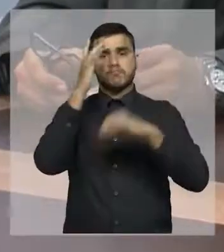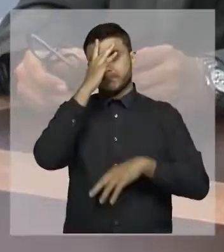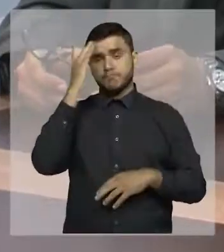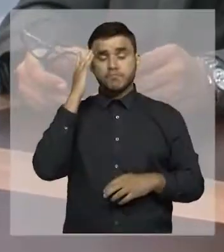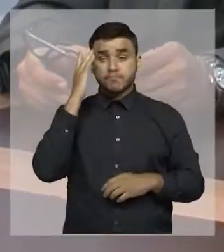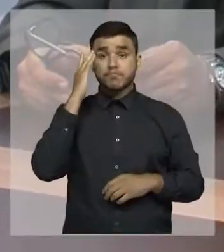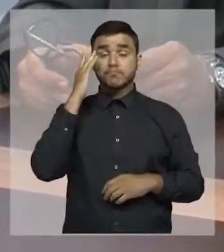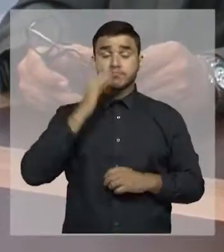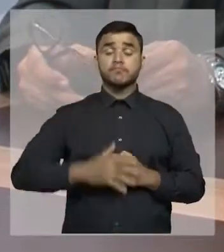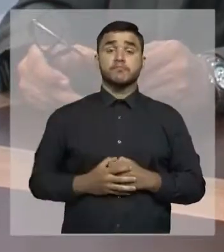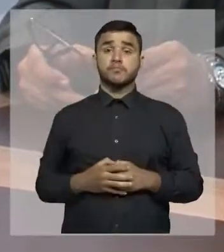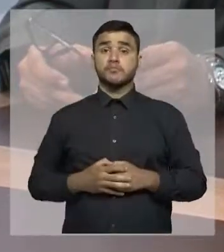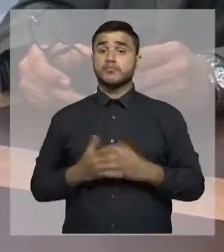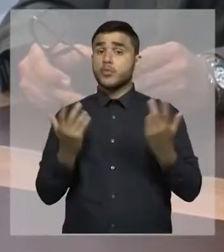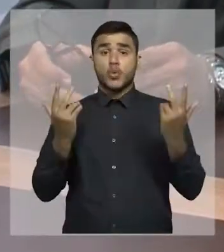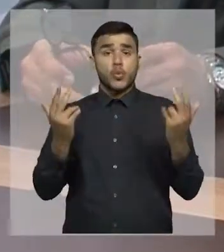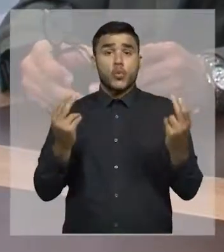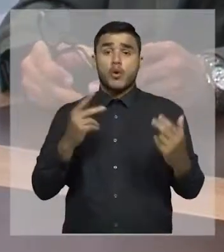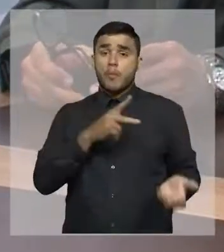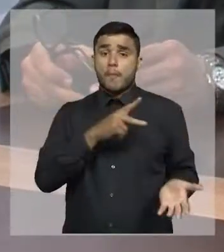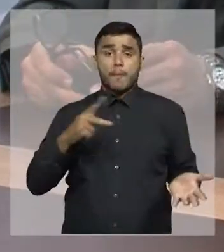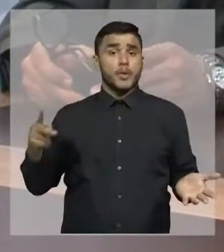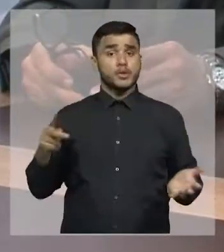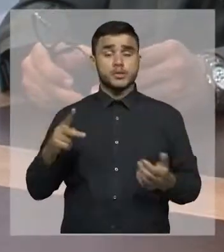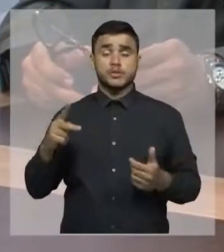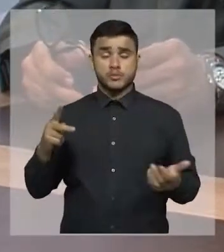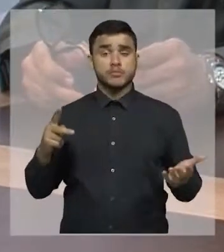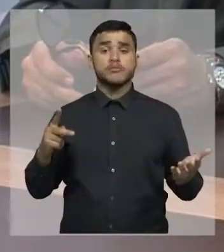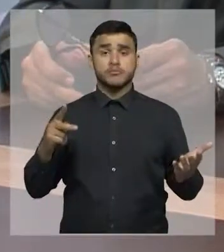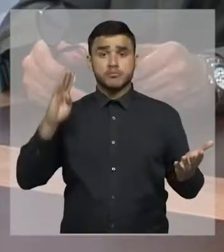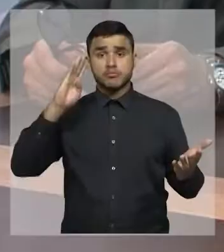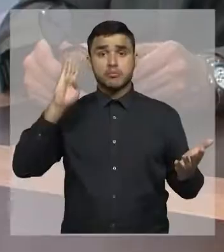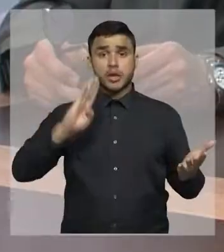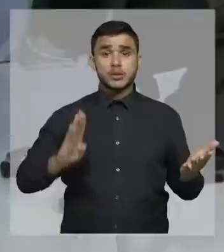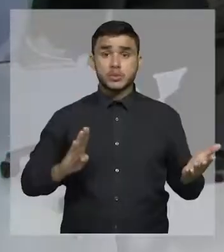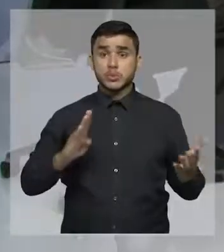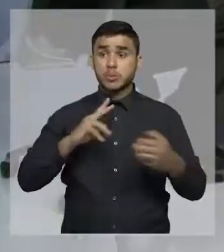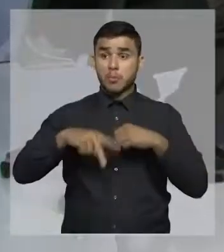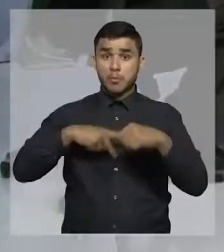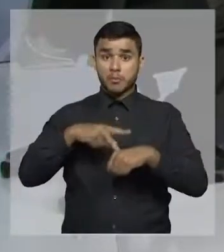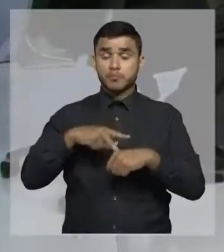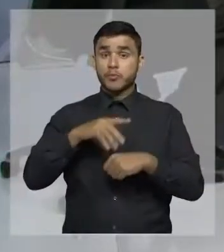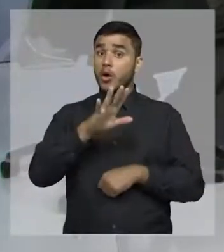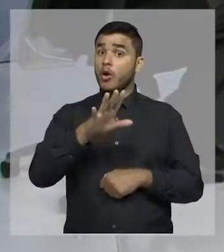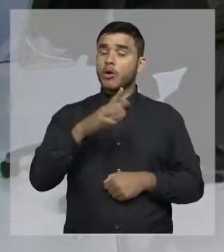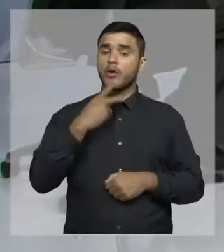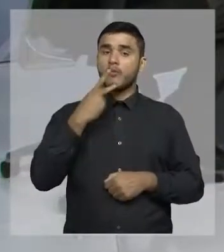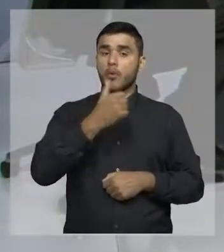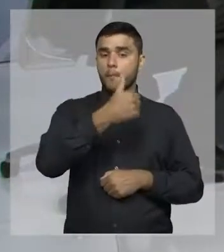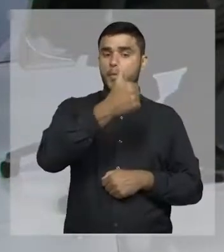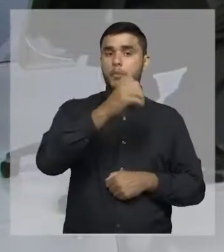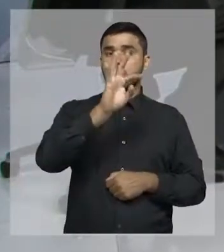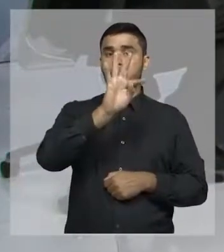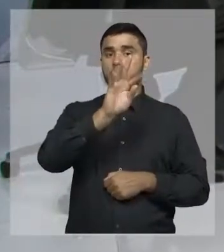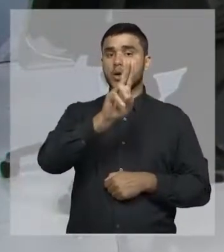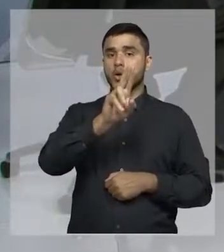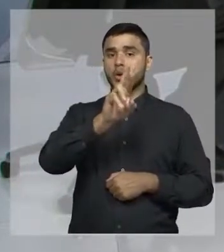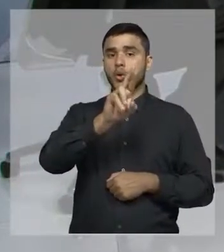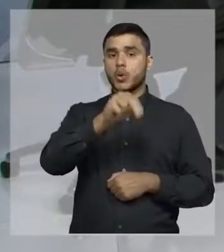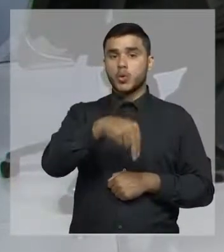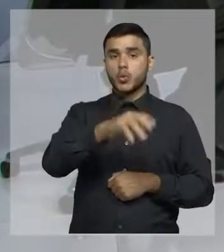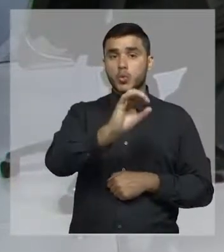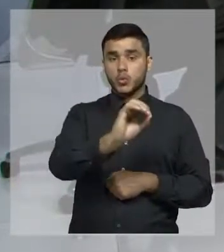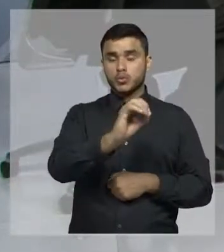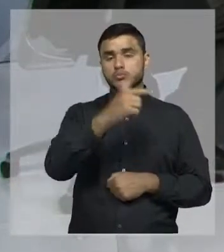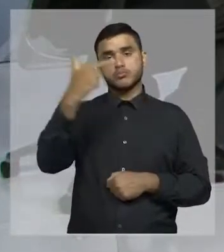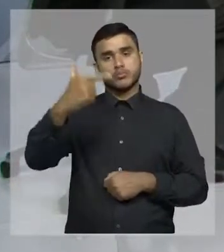Idem para o presidente da República. Como as eleições se dão em 2 turnos, e no primeiro turno os